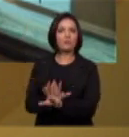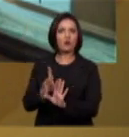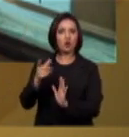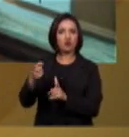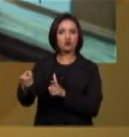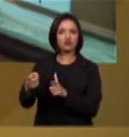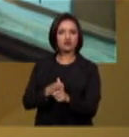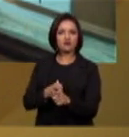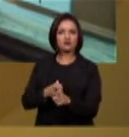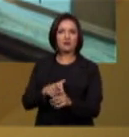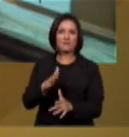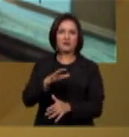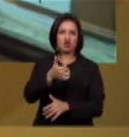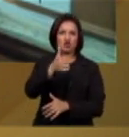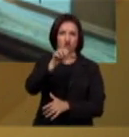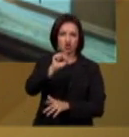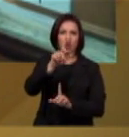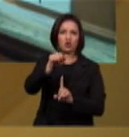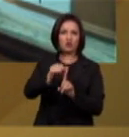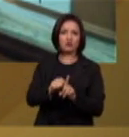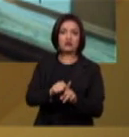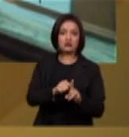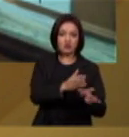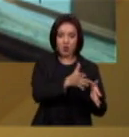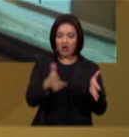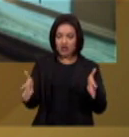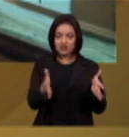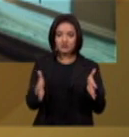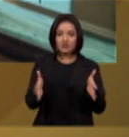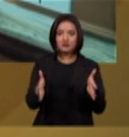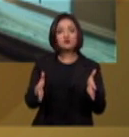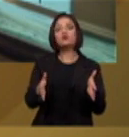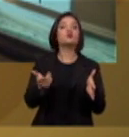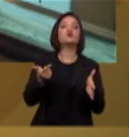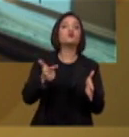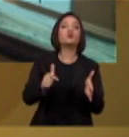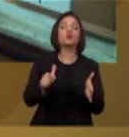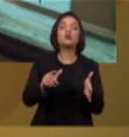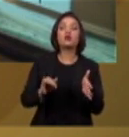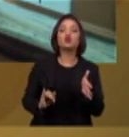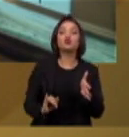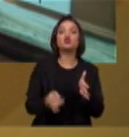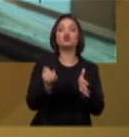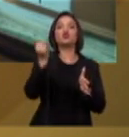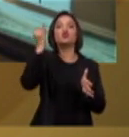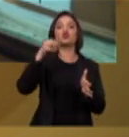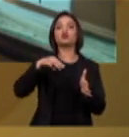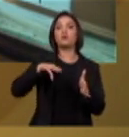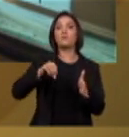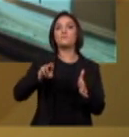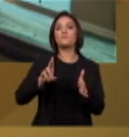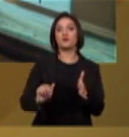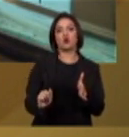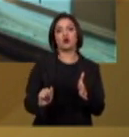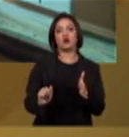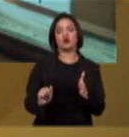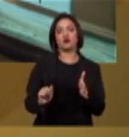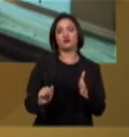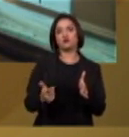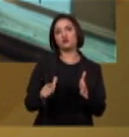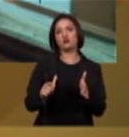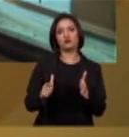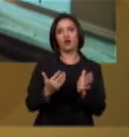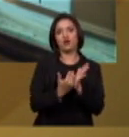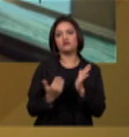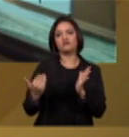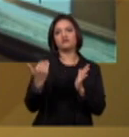dos 18 meses, não se terá a incidência de juros da mora. Juros da mora